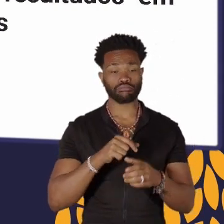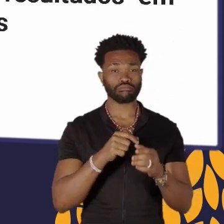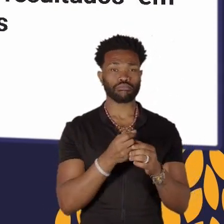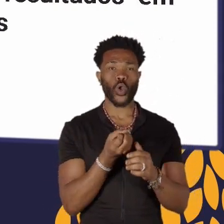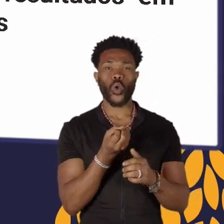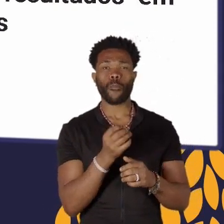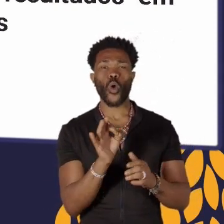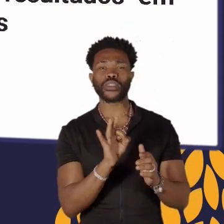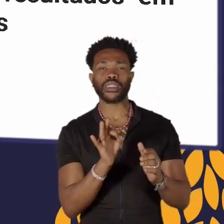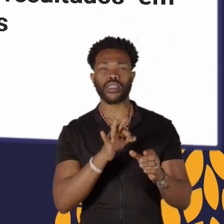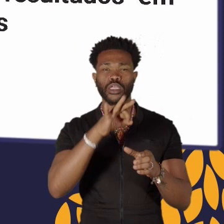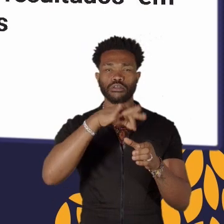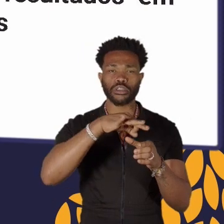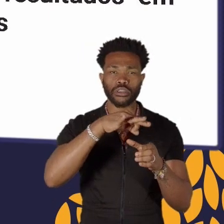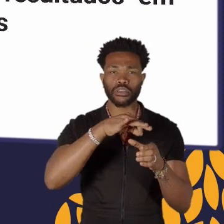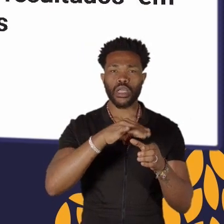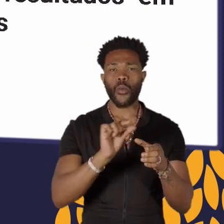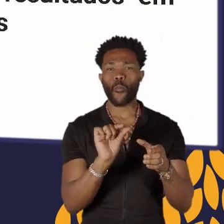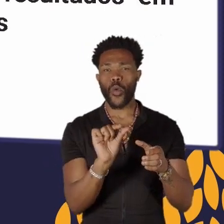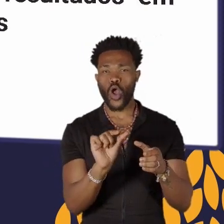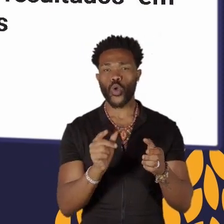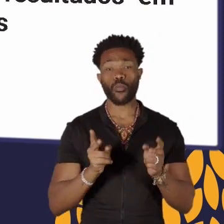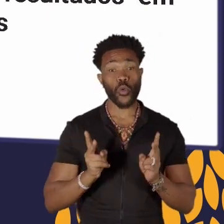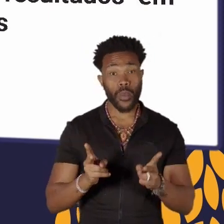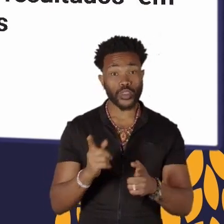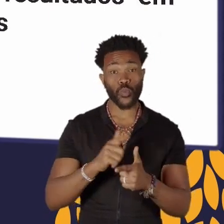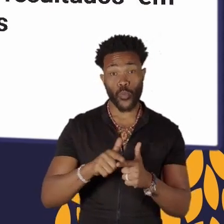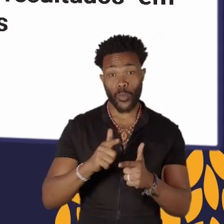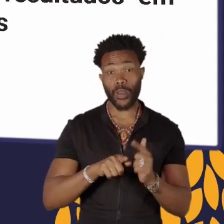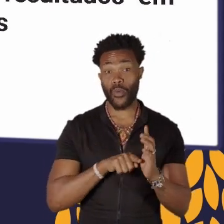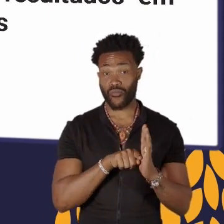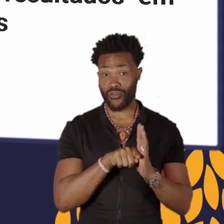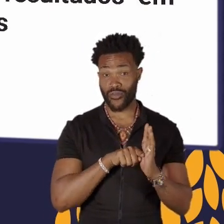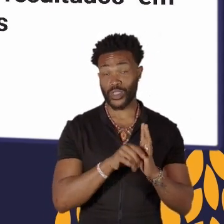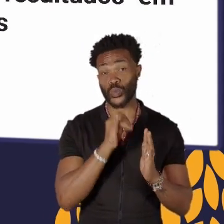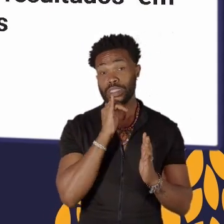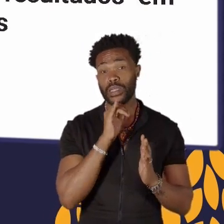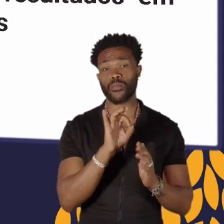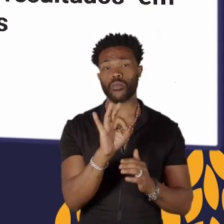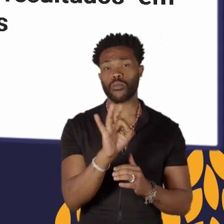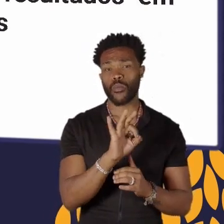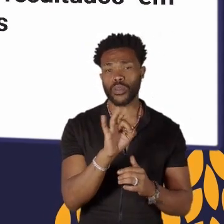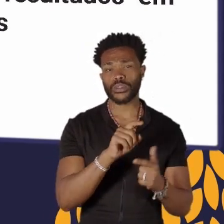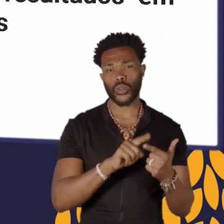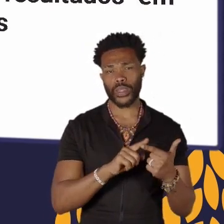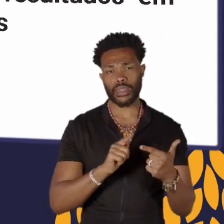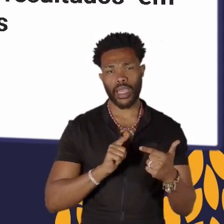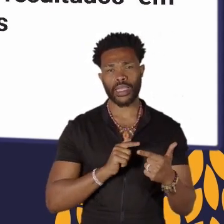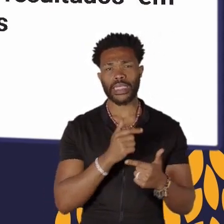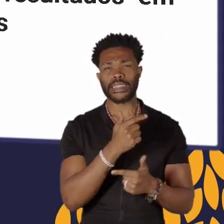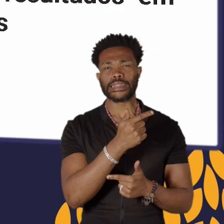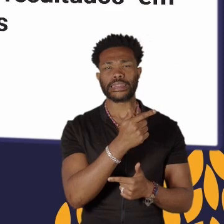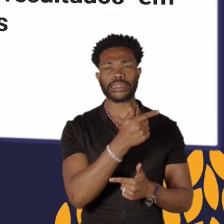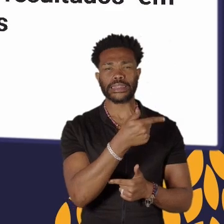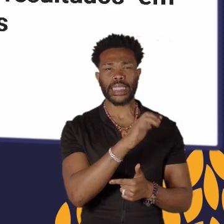dosagens para o mesmo problema verificado. Então, você tem ali proporção de 1:1, 70:30,